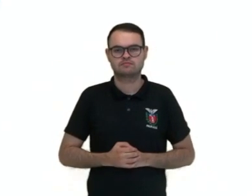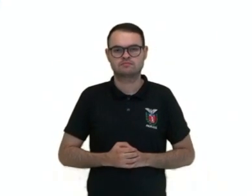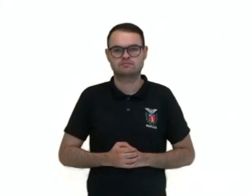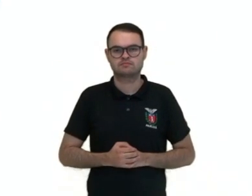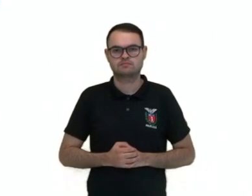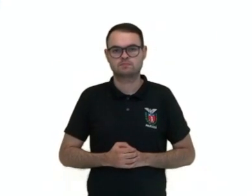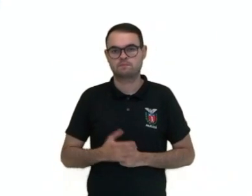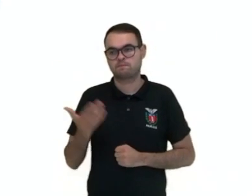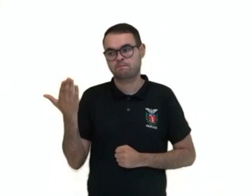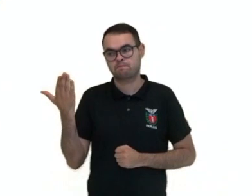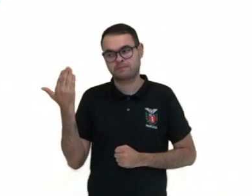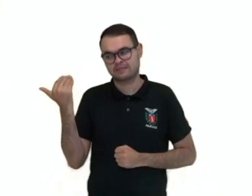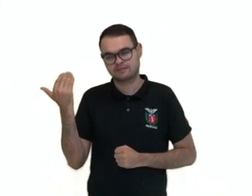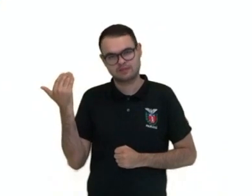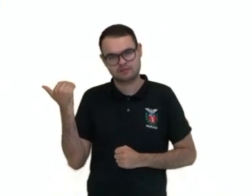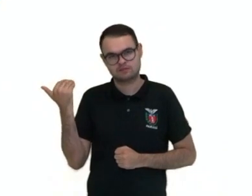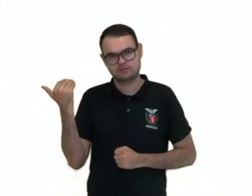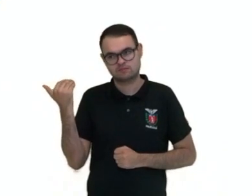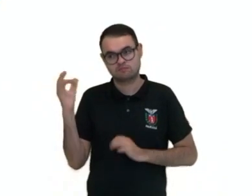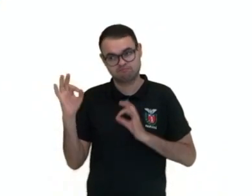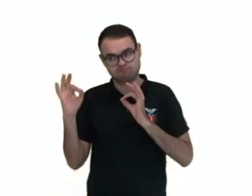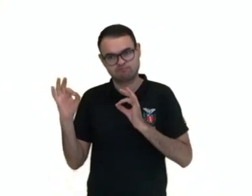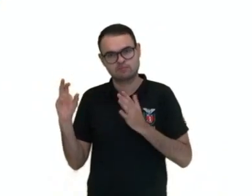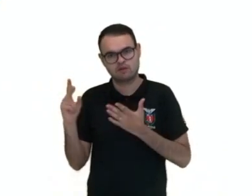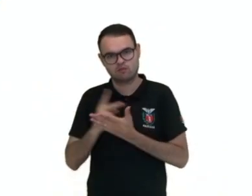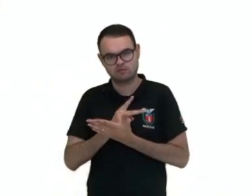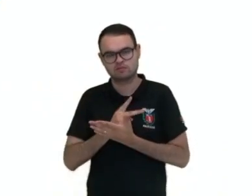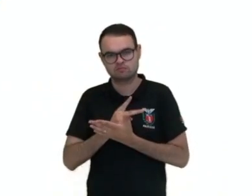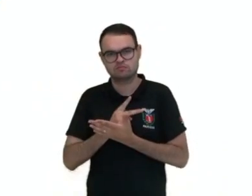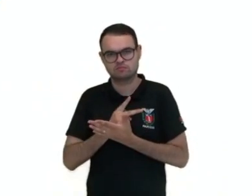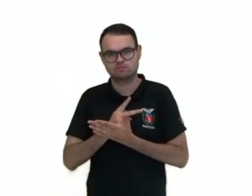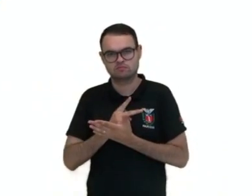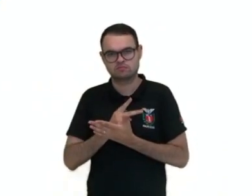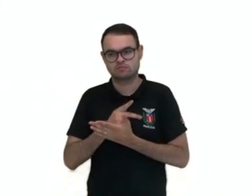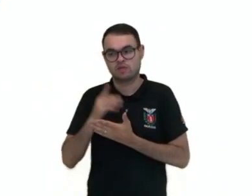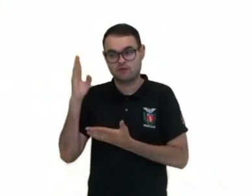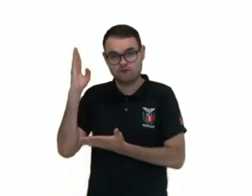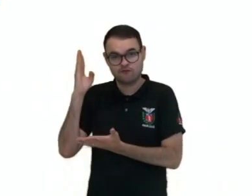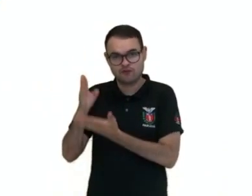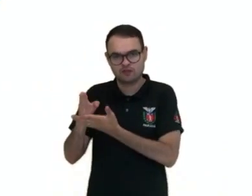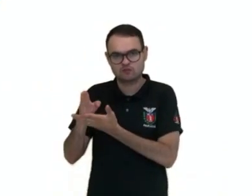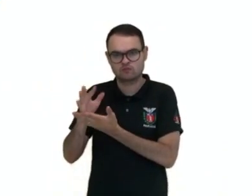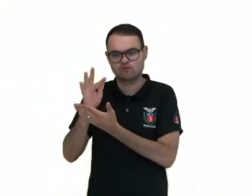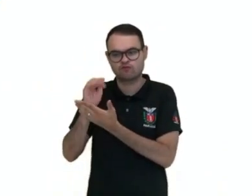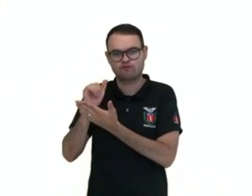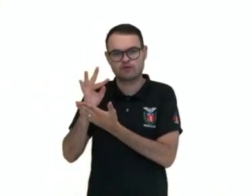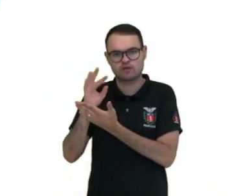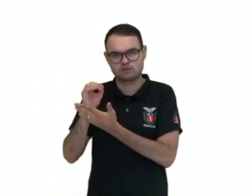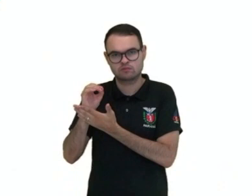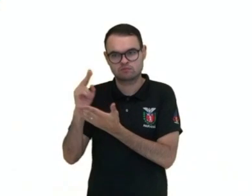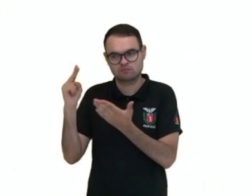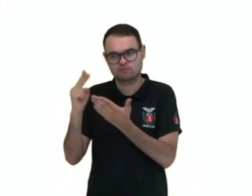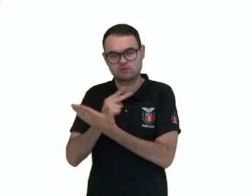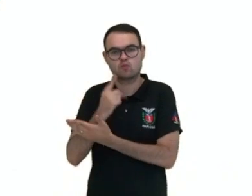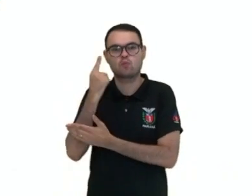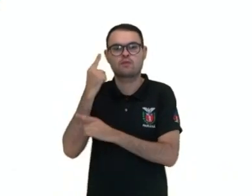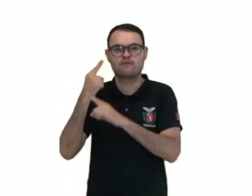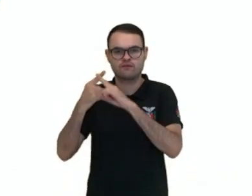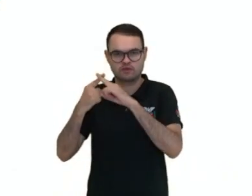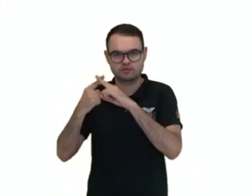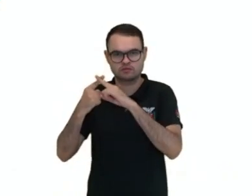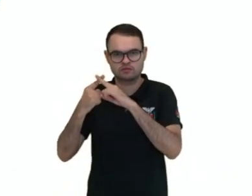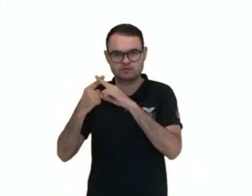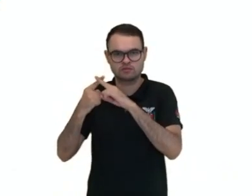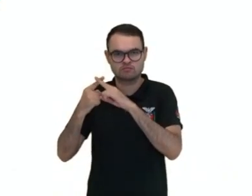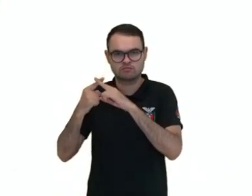o passado é aquilo que realmente aconteceu, é o evento de fato, que aconteceu de forma única e que